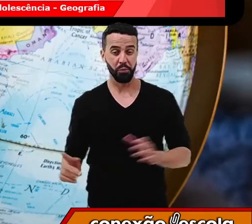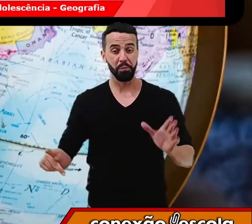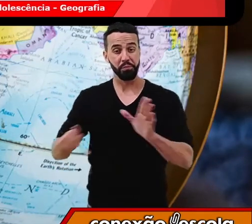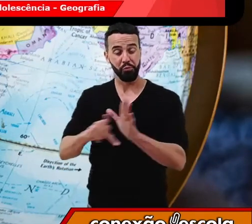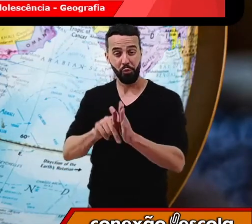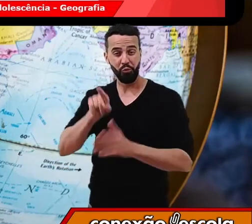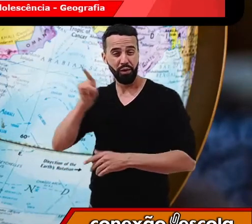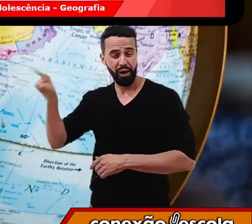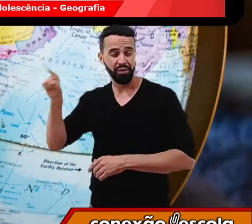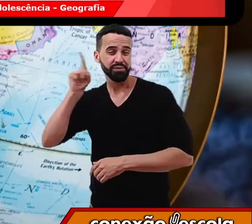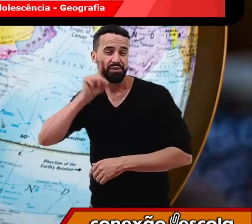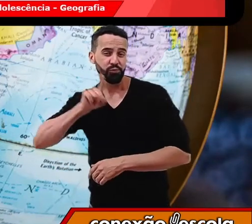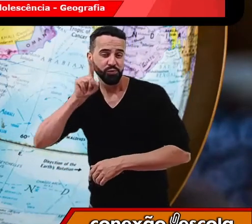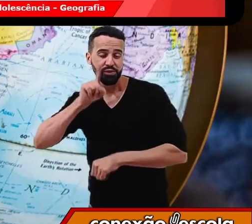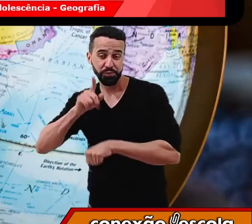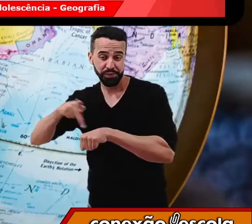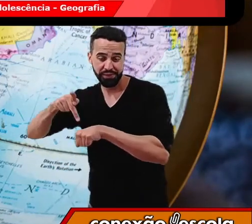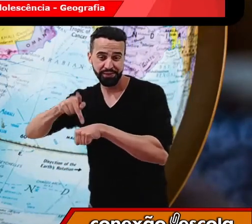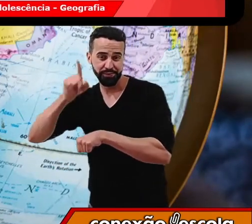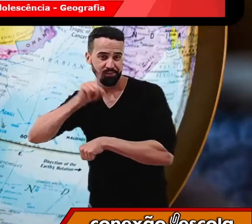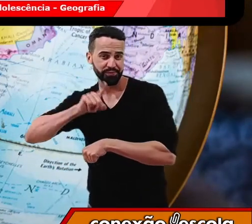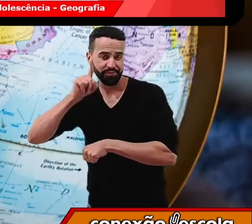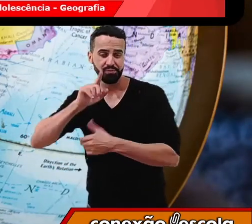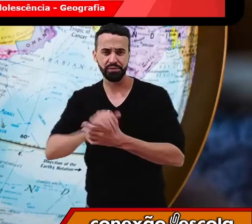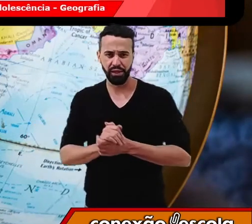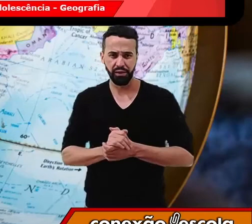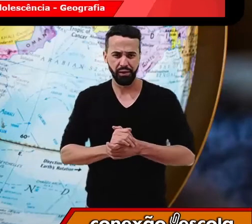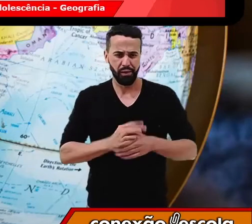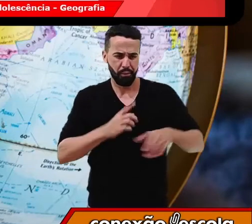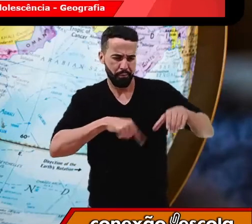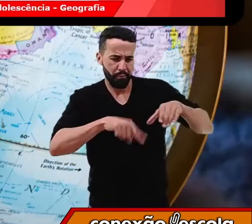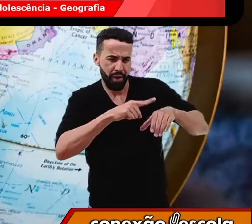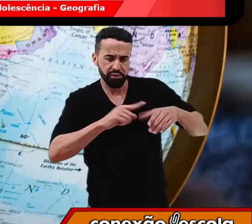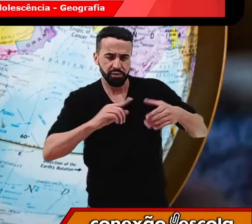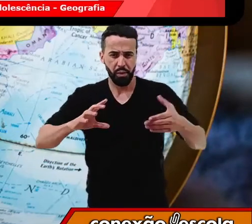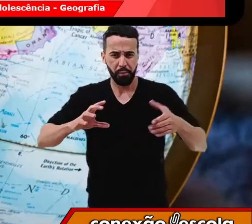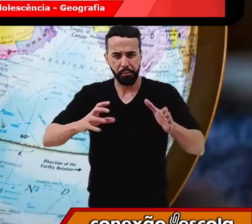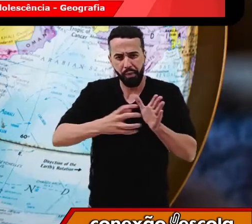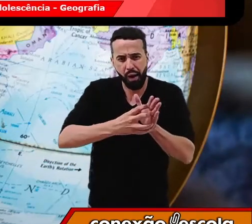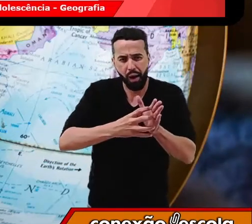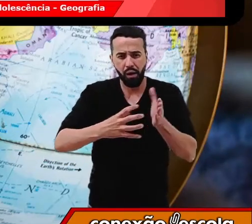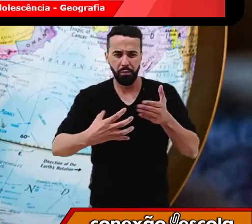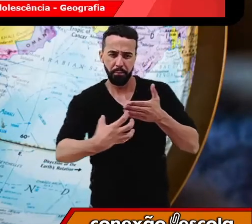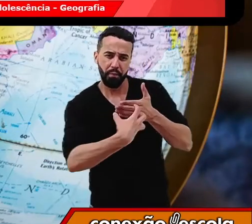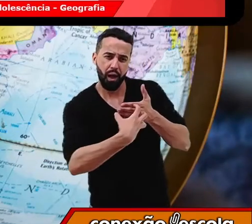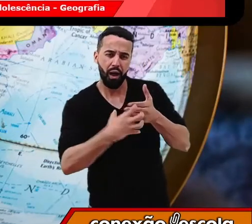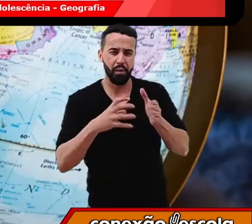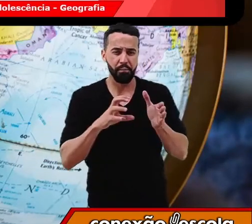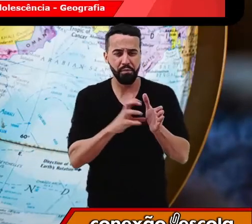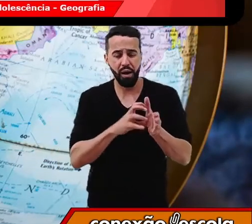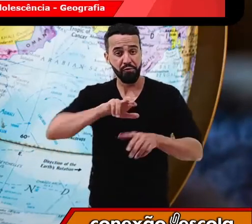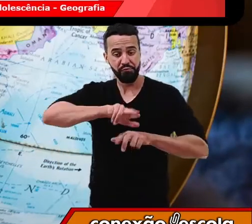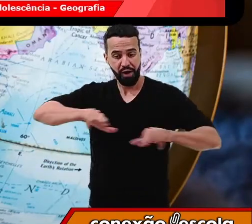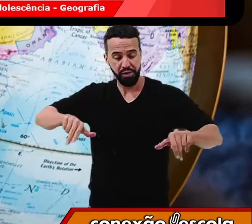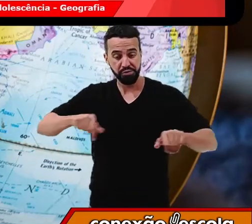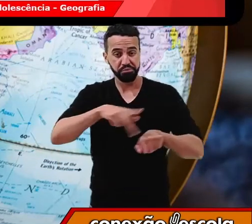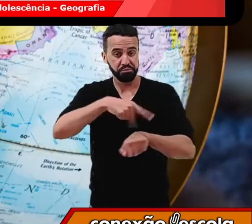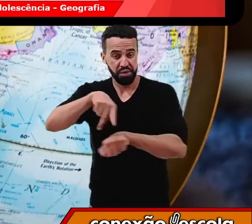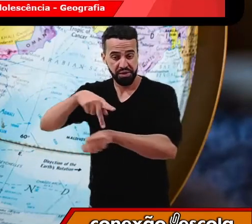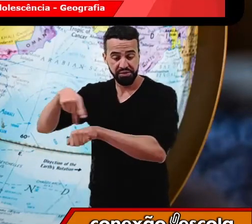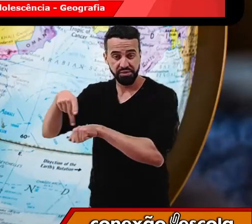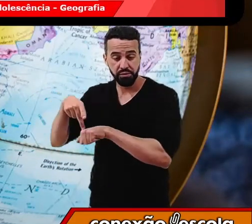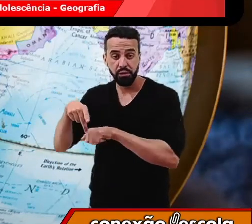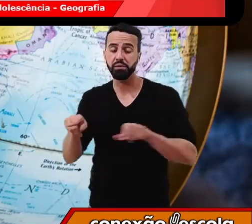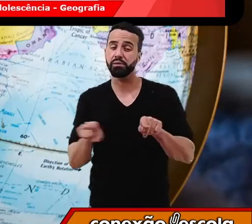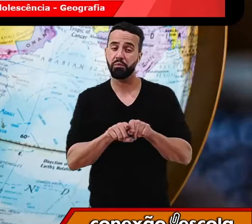dos Estados Unidos, que utiliza peças de fábricas de diversas nações e,